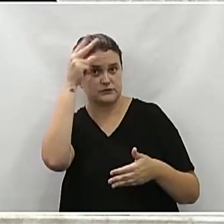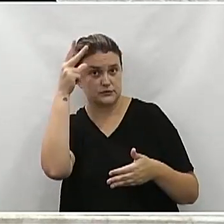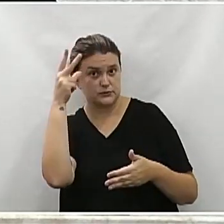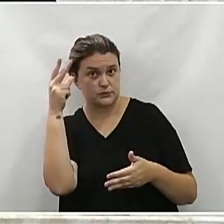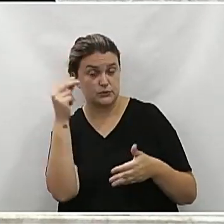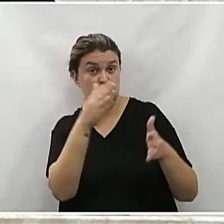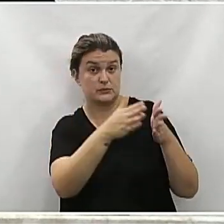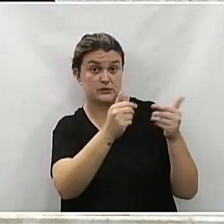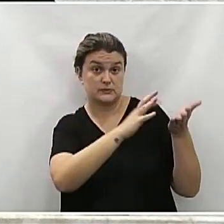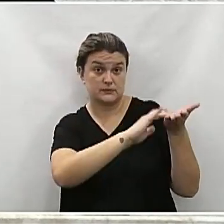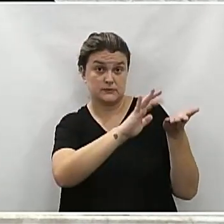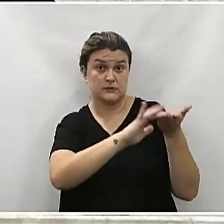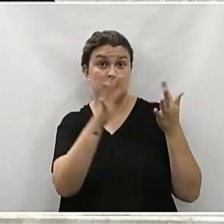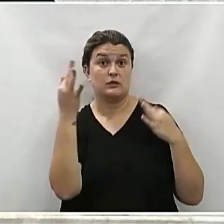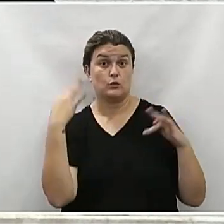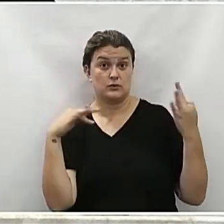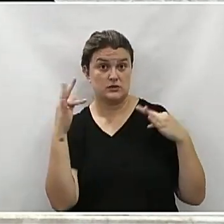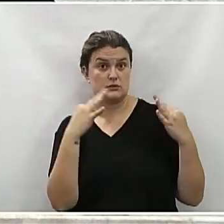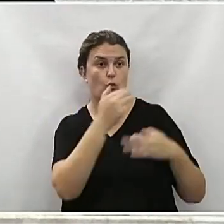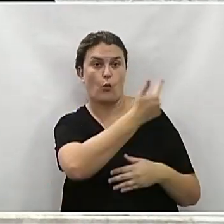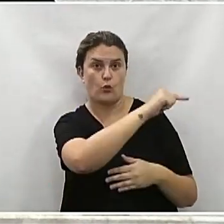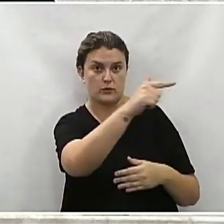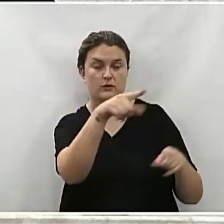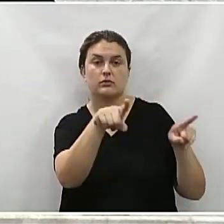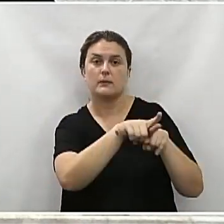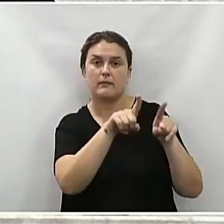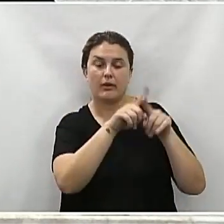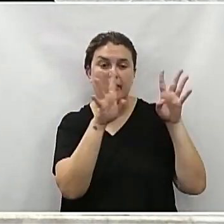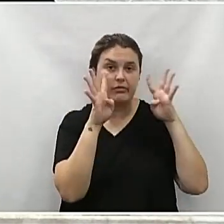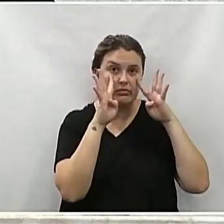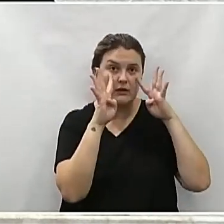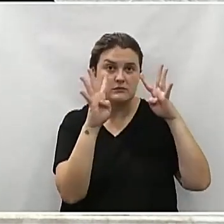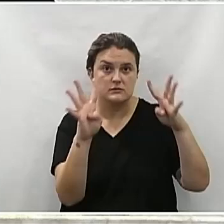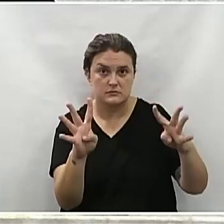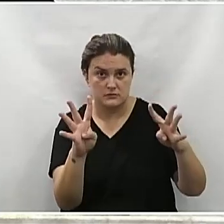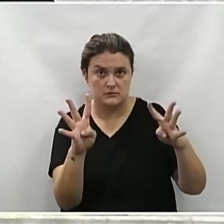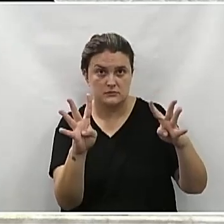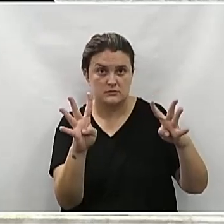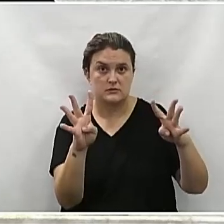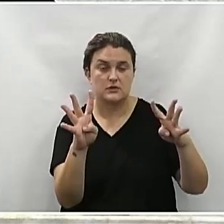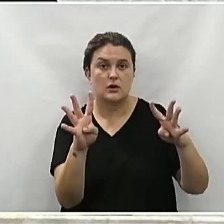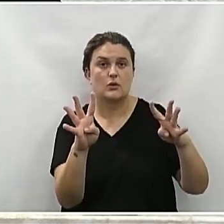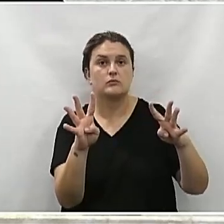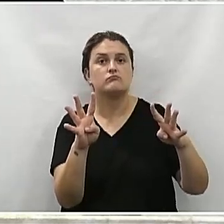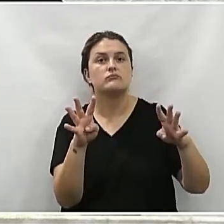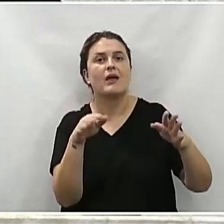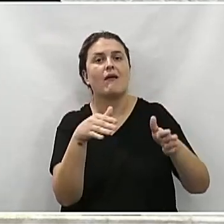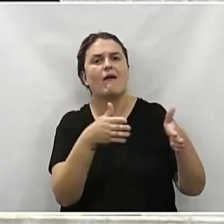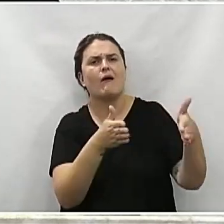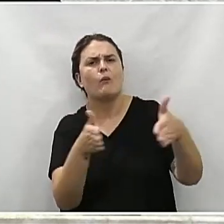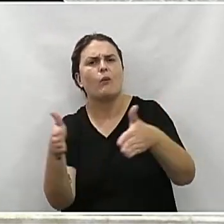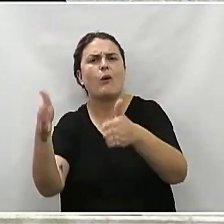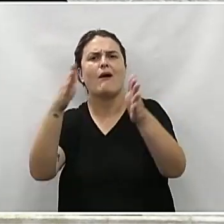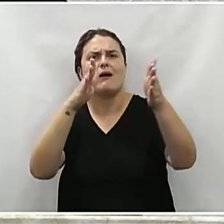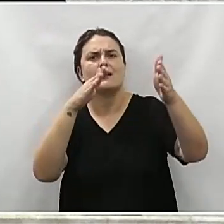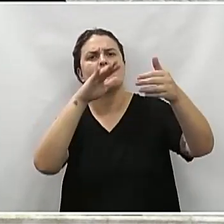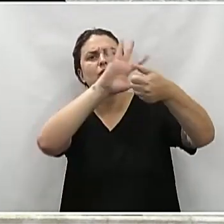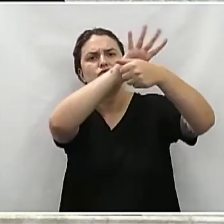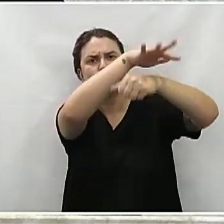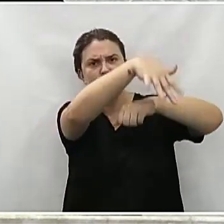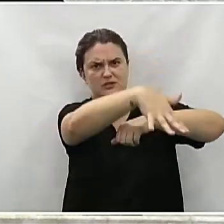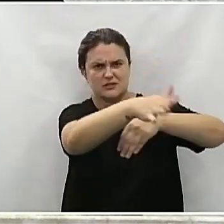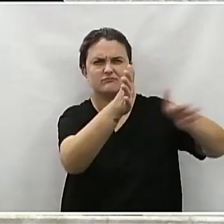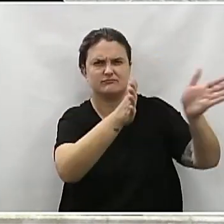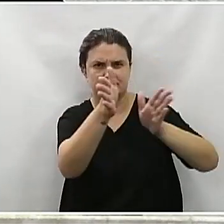Secretaria de Turismo e as demais competentes, ofereçam atenção cuidadosa com as rotas das cachoeiras. Justificativa.